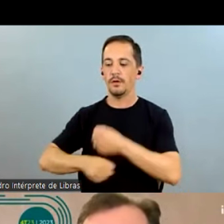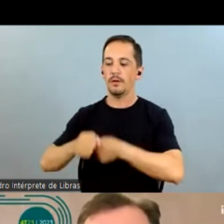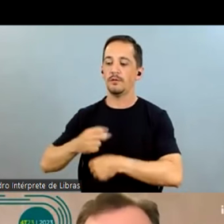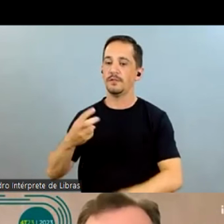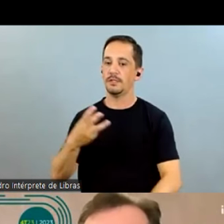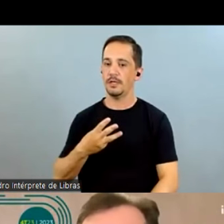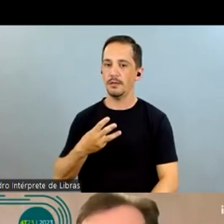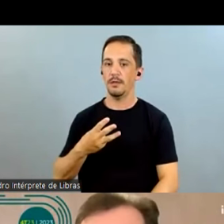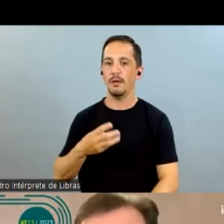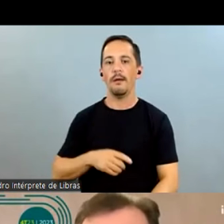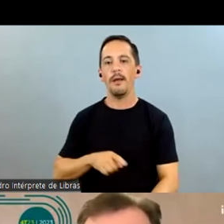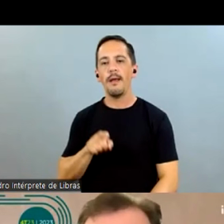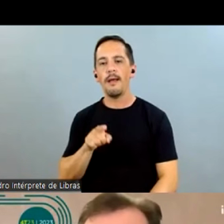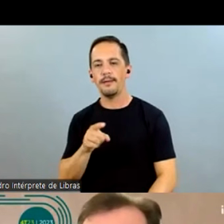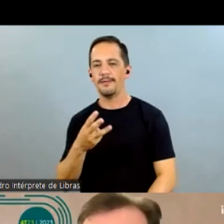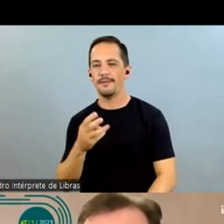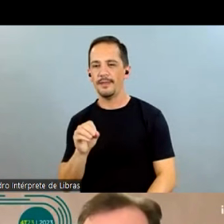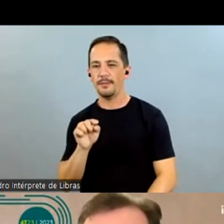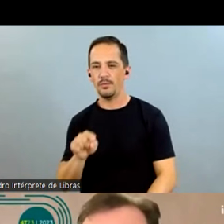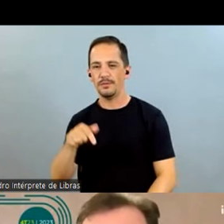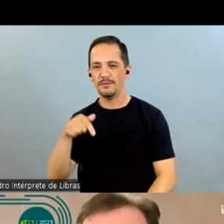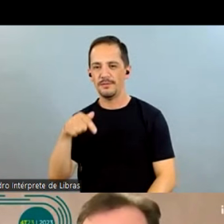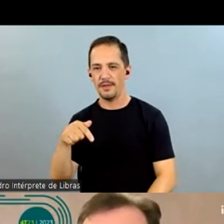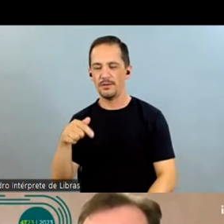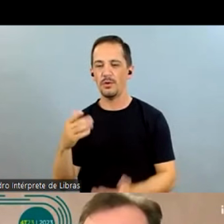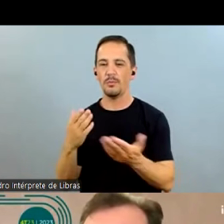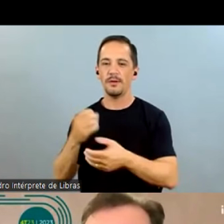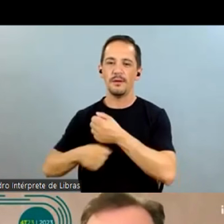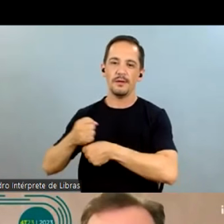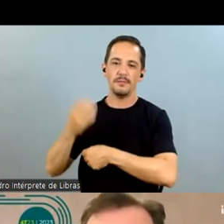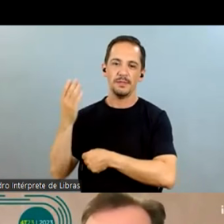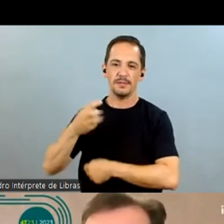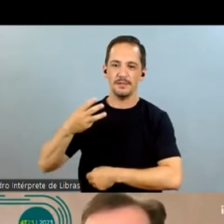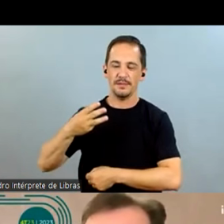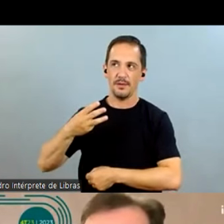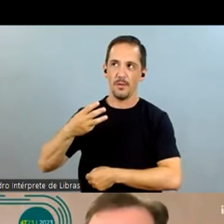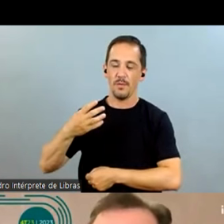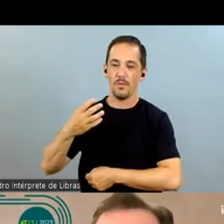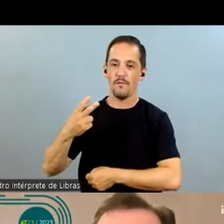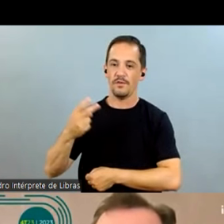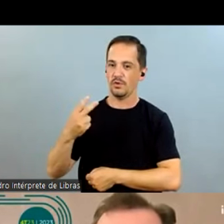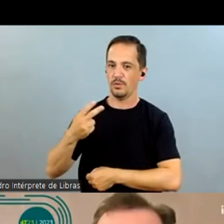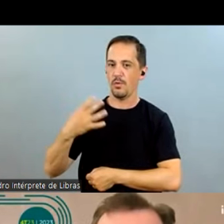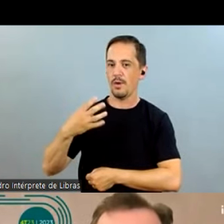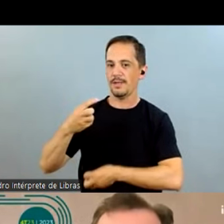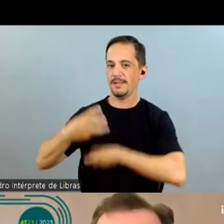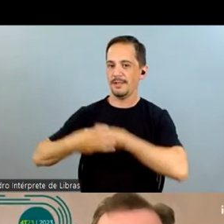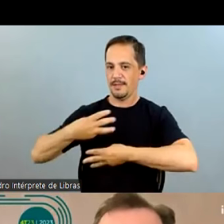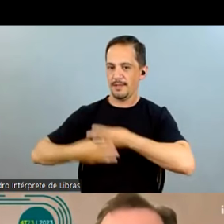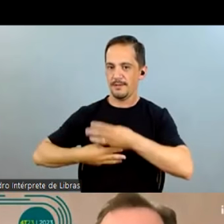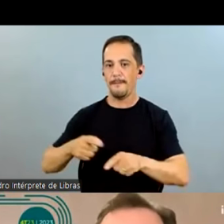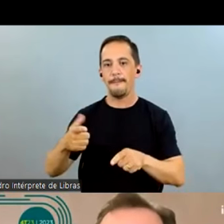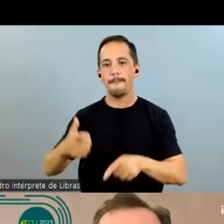importante aqui 30.7 em relação ao quarto trimestre 22 e 2.3 em relação ao terceiro